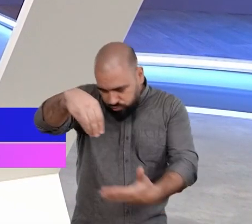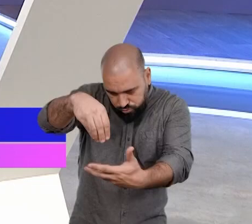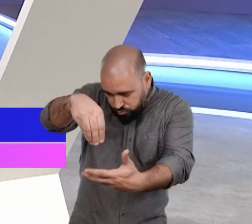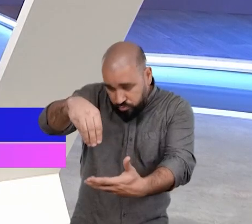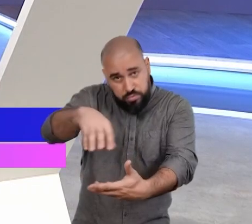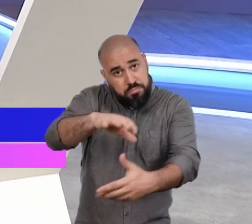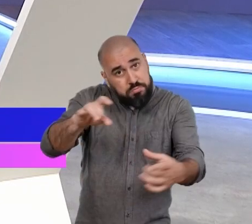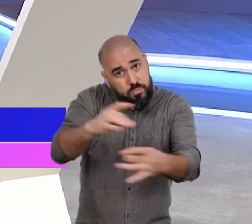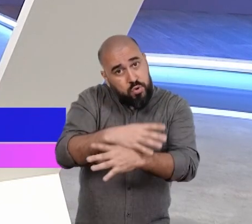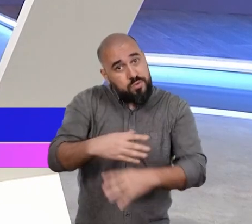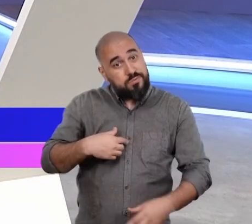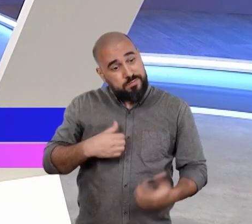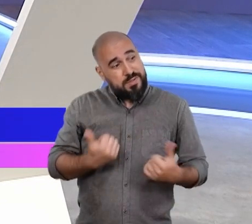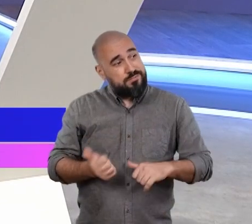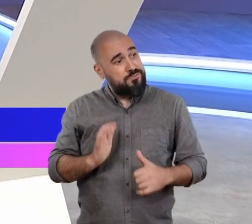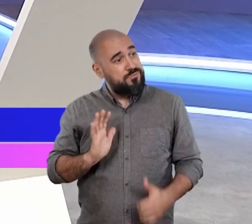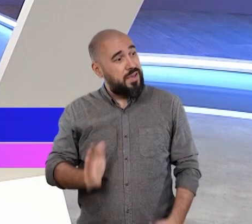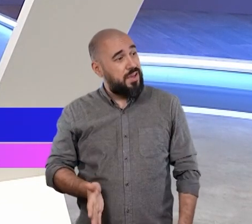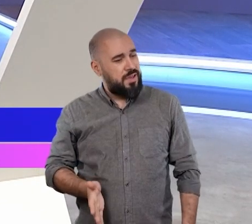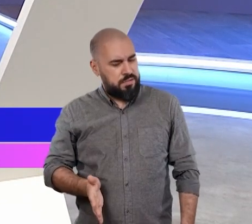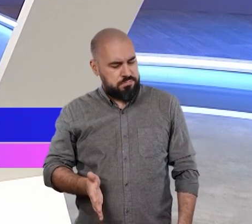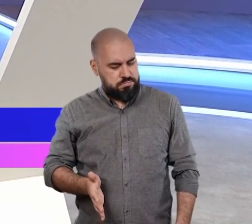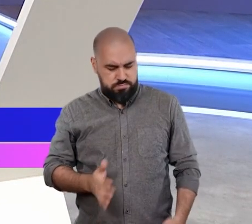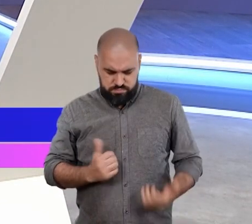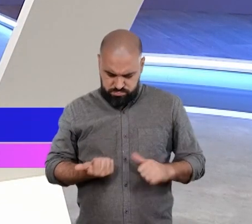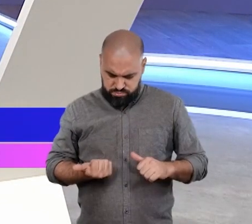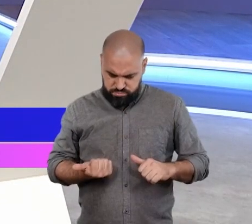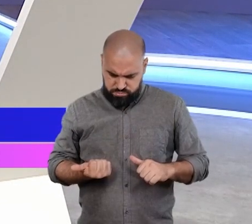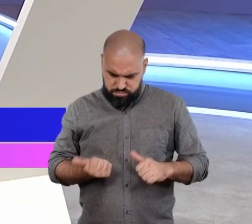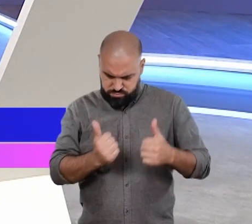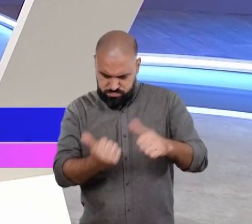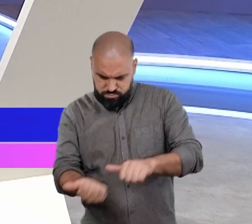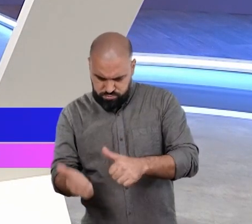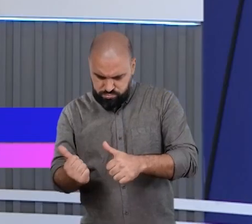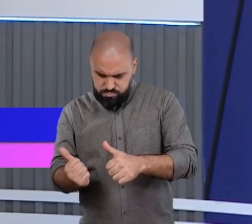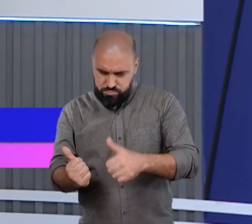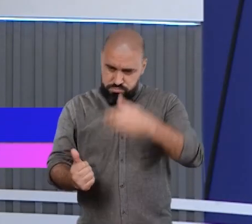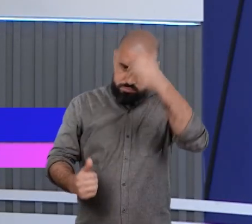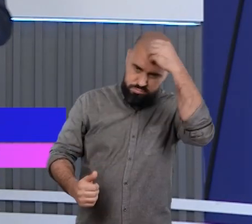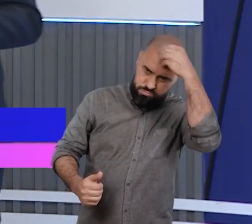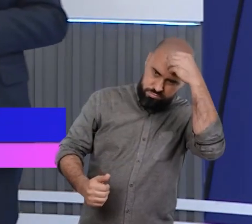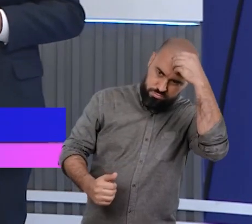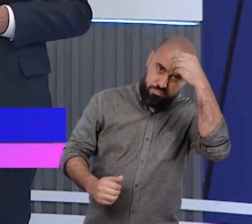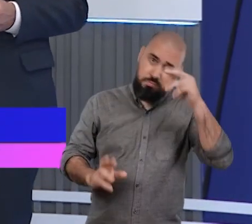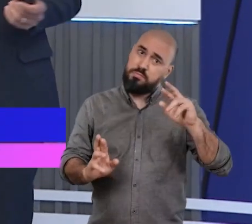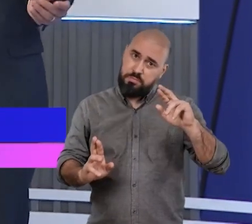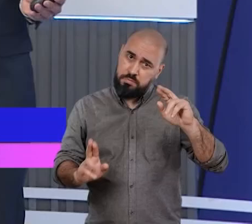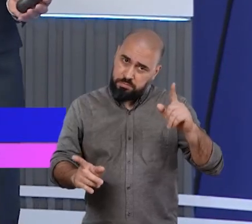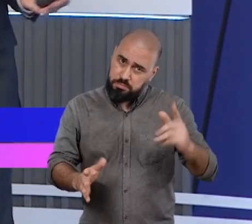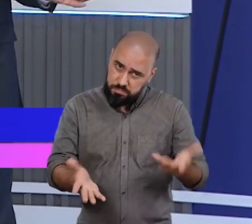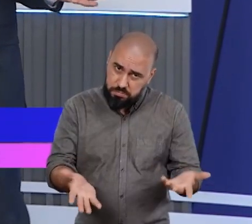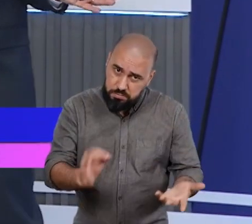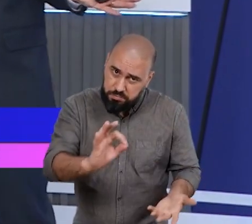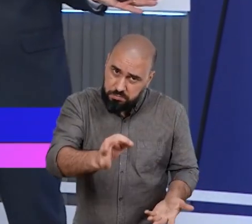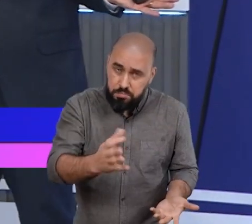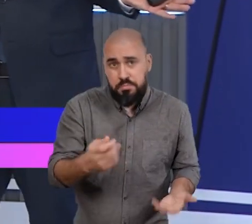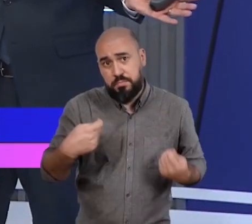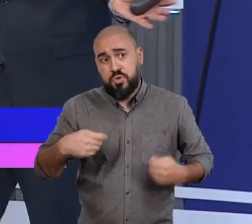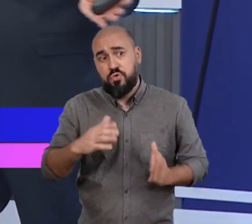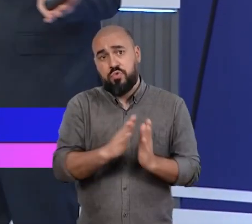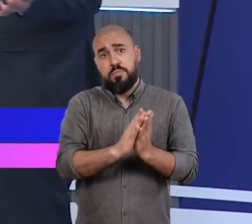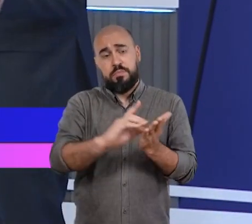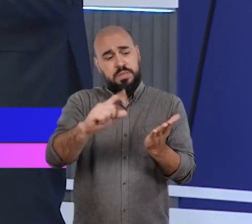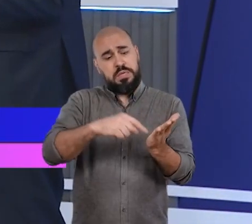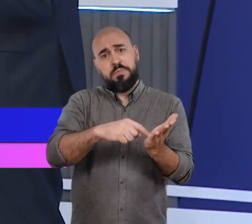batizado. Esse seria o batismo bíblico? Bom, precisamos ir à palavra do Senhor para entender,